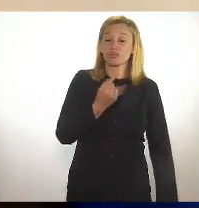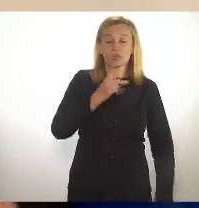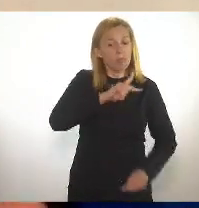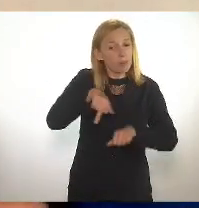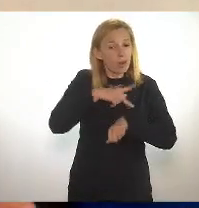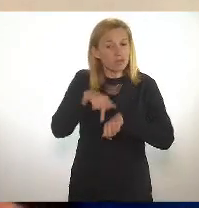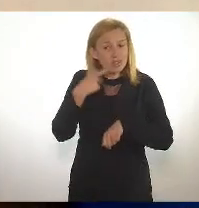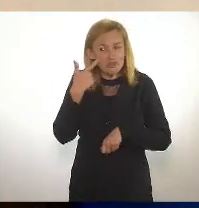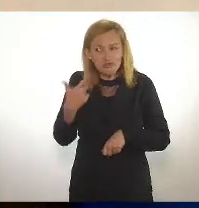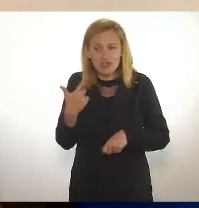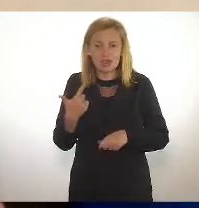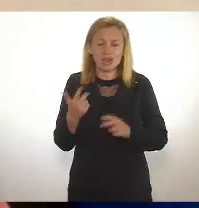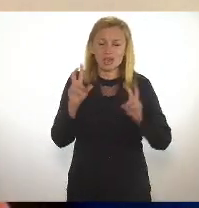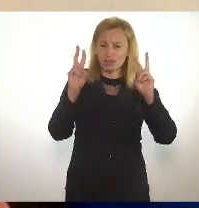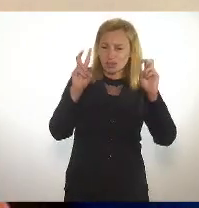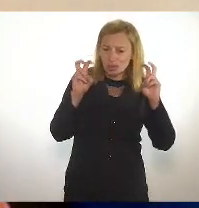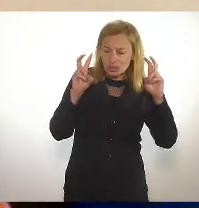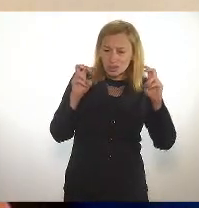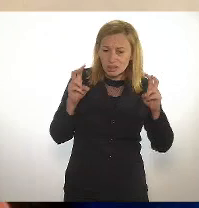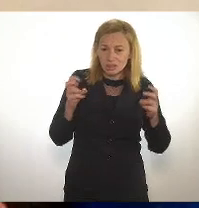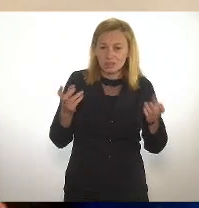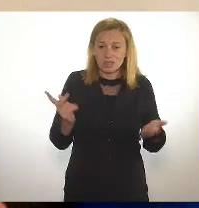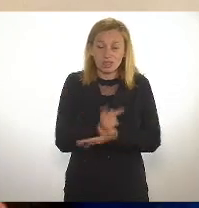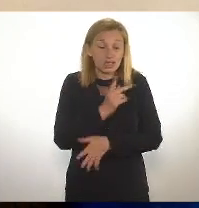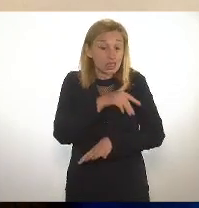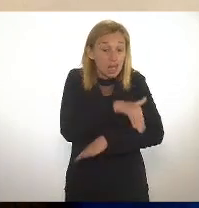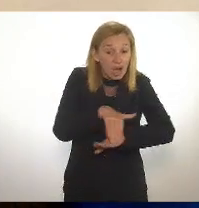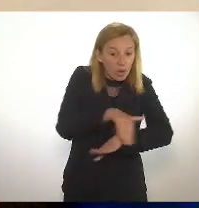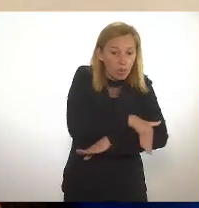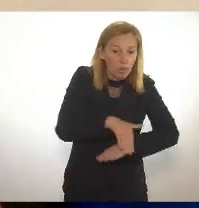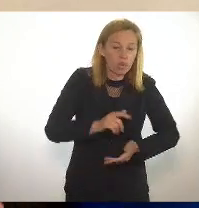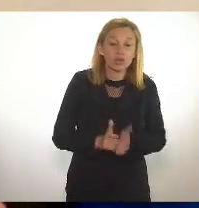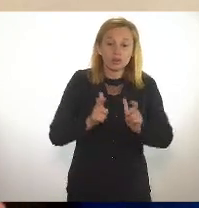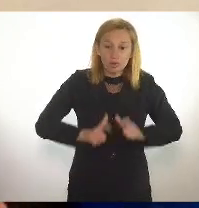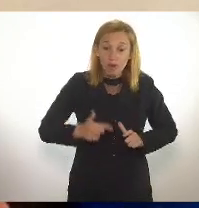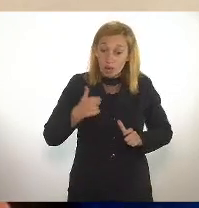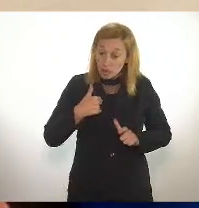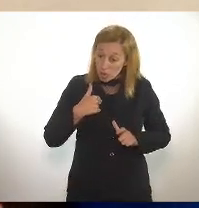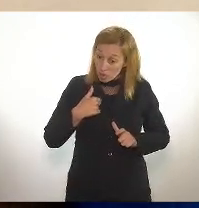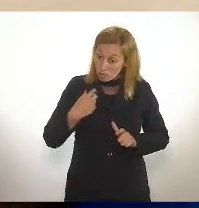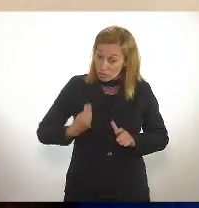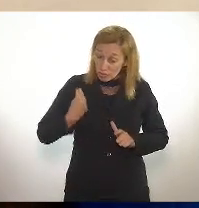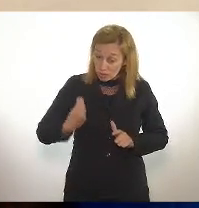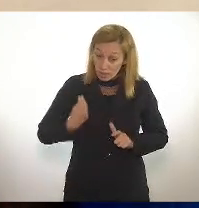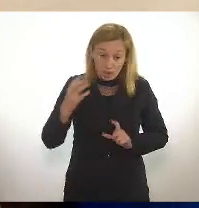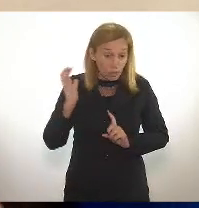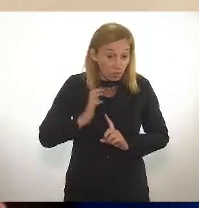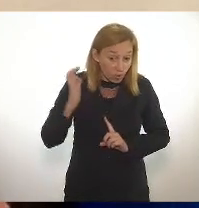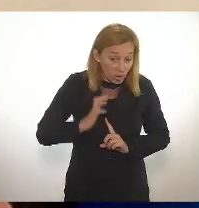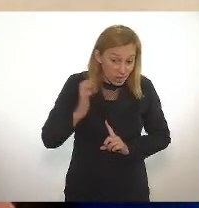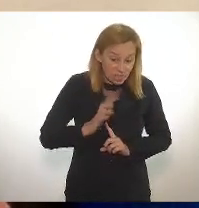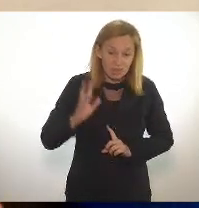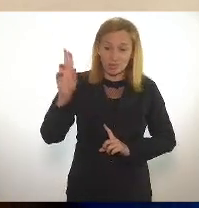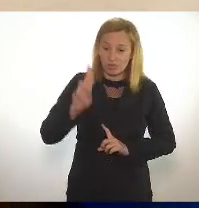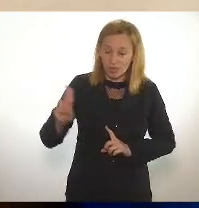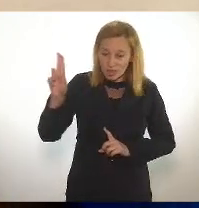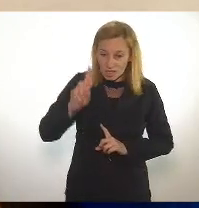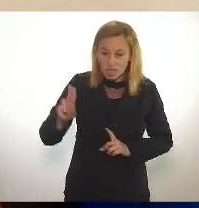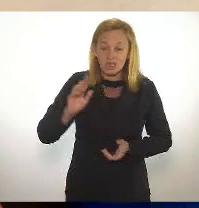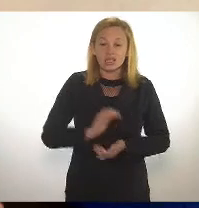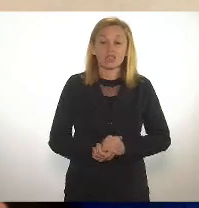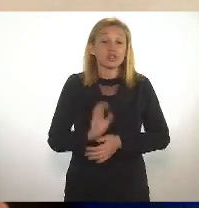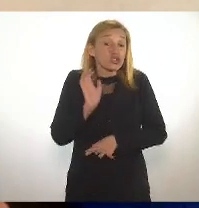situações visíveis na rua acontecendo com isso. Isso no local onde eu morava, que com uma grande influência universitária, num